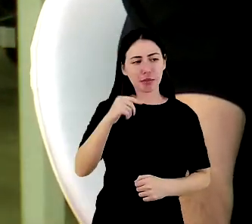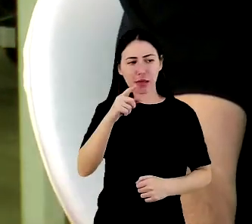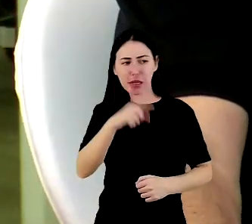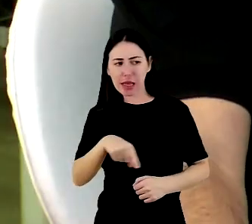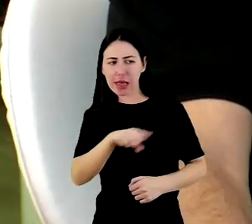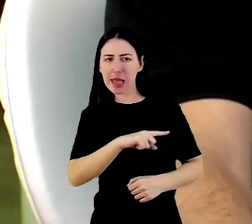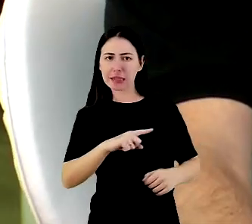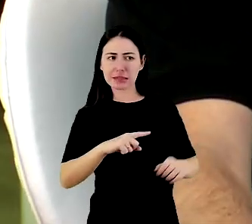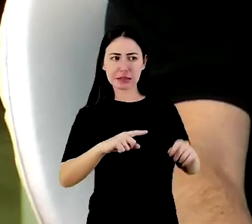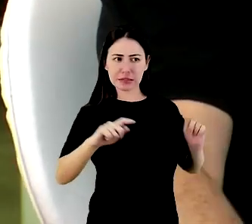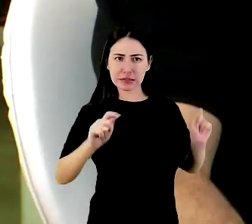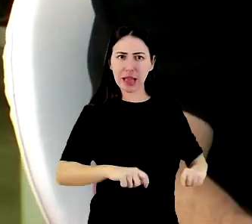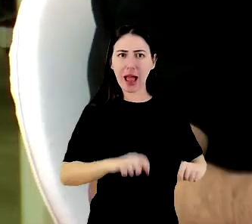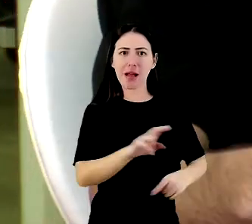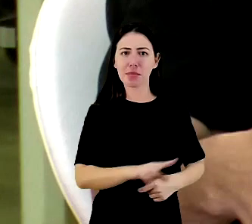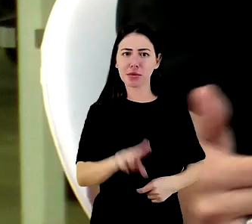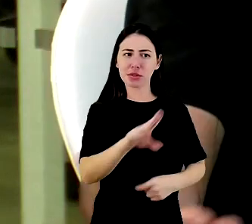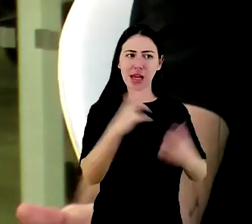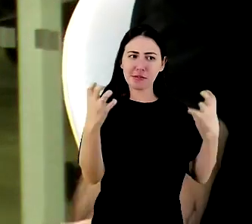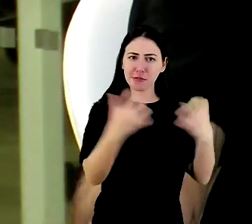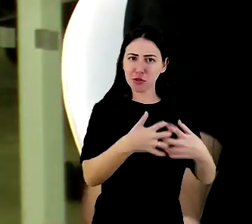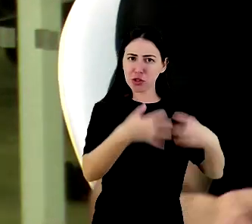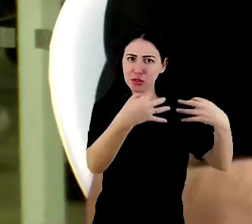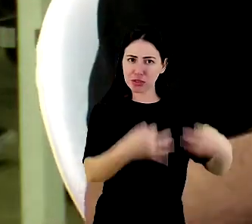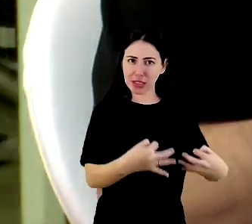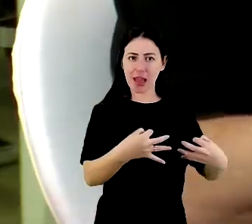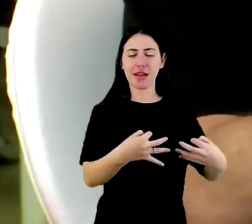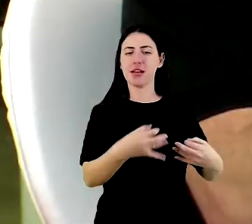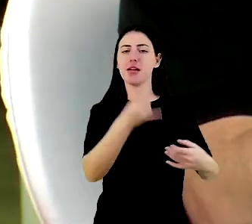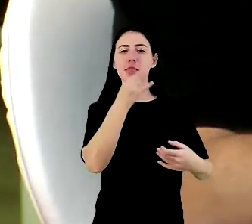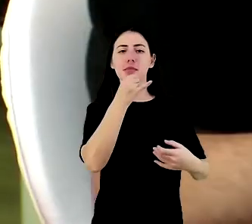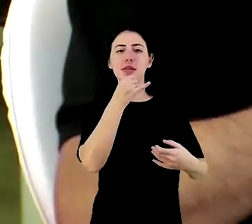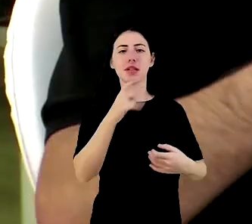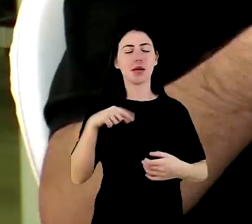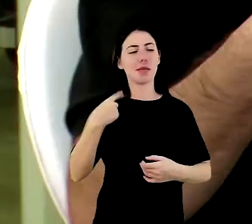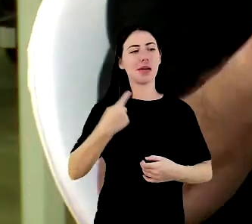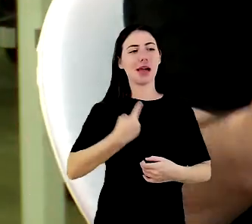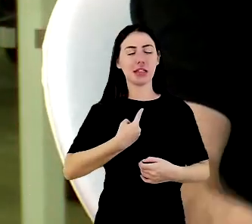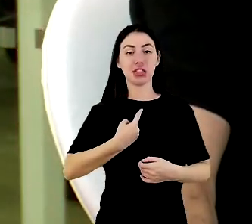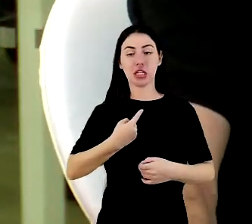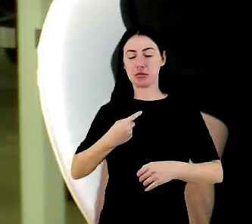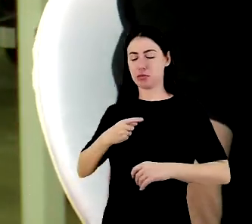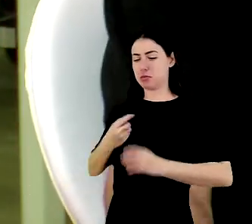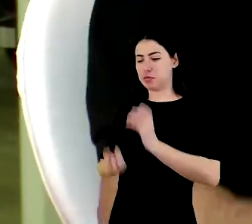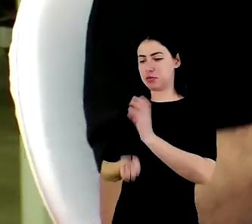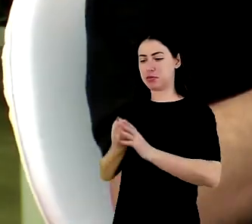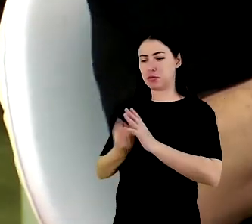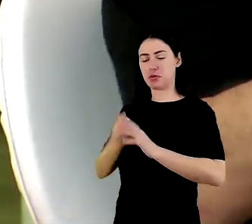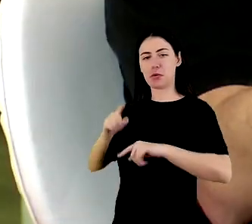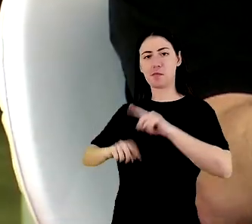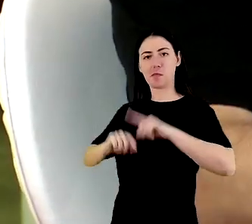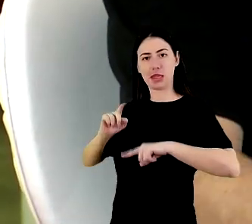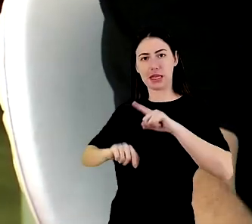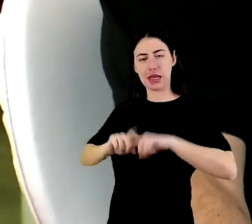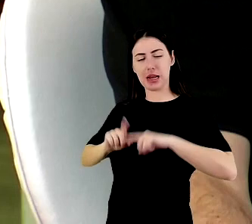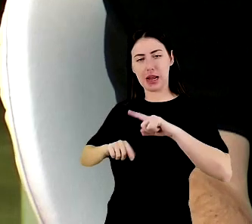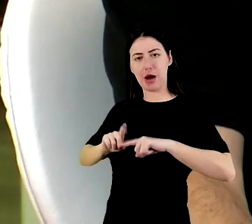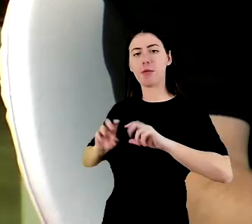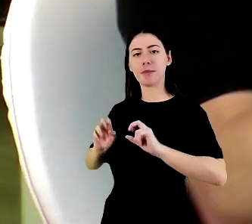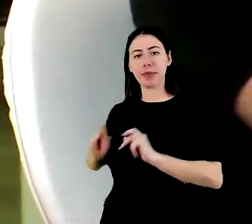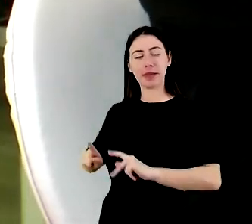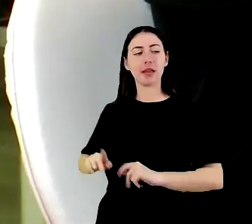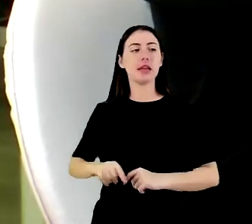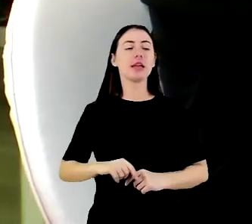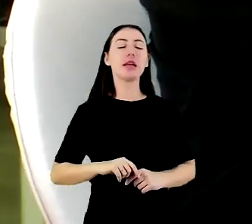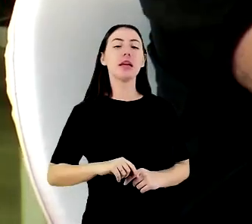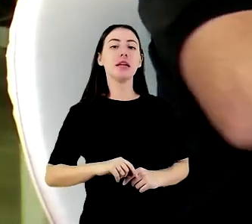se não funciona? Será que a gente já fez o papel de um cliente para fazer um pedido de combustíveis, um pedido de energia e viu se é fluido ou não é fluido?